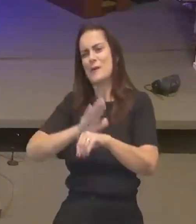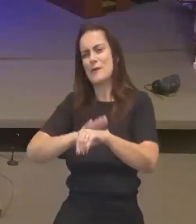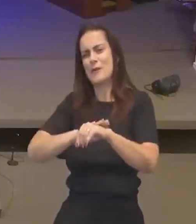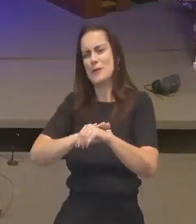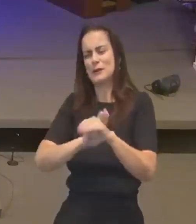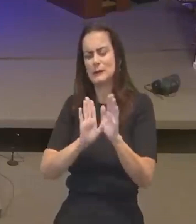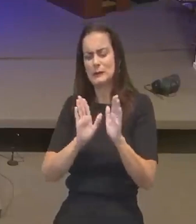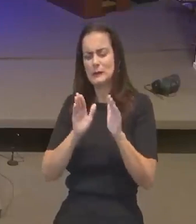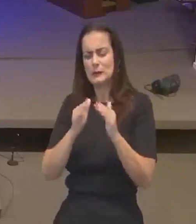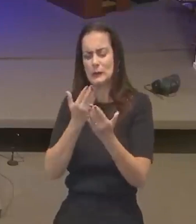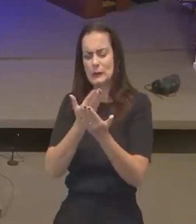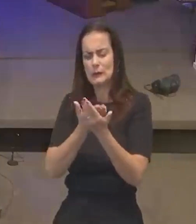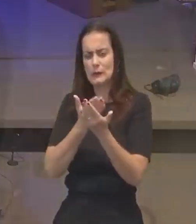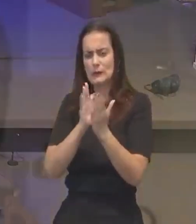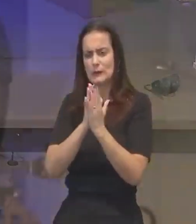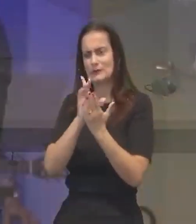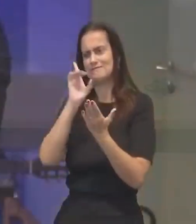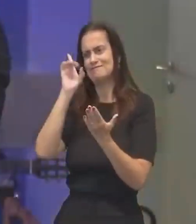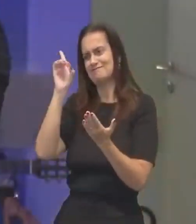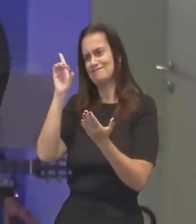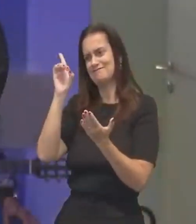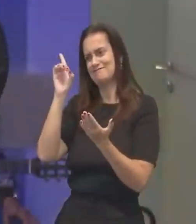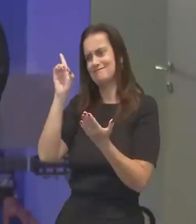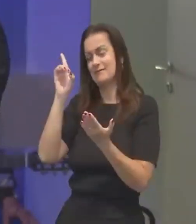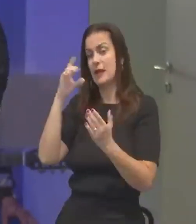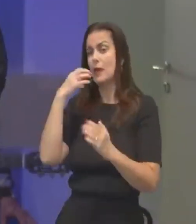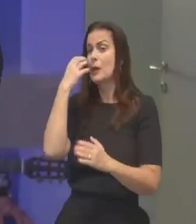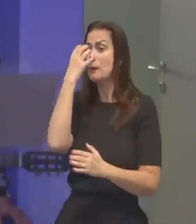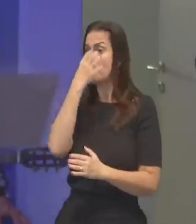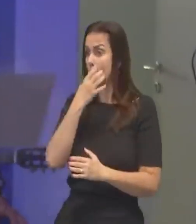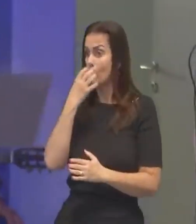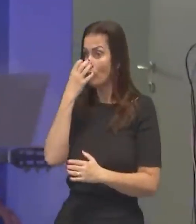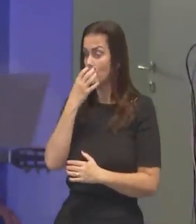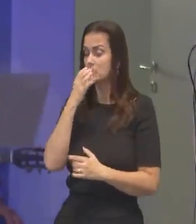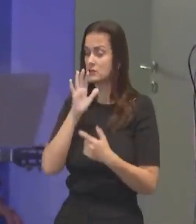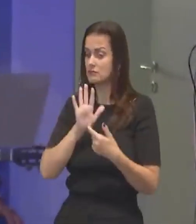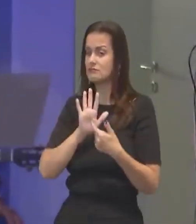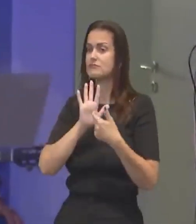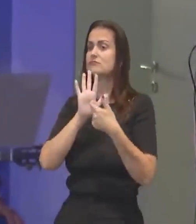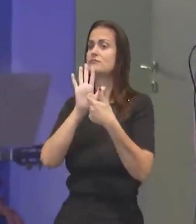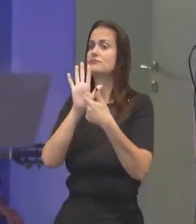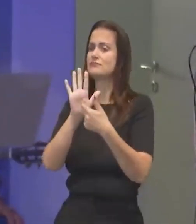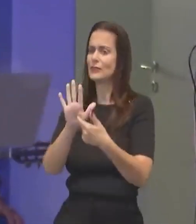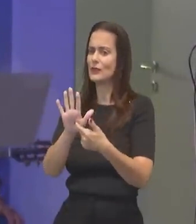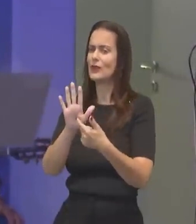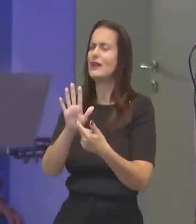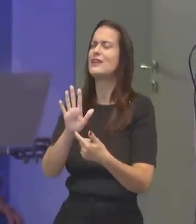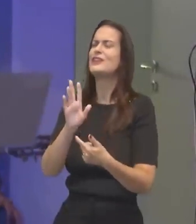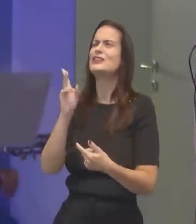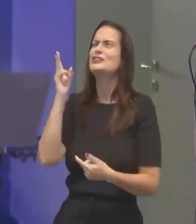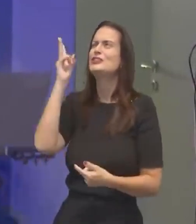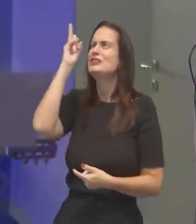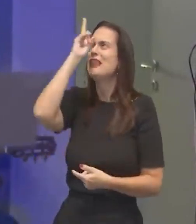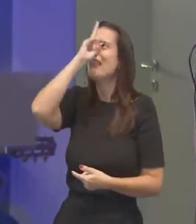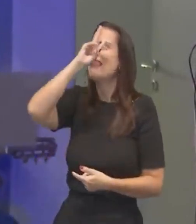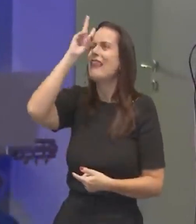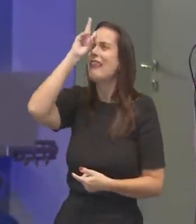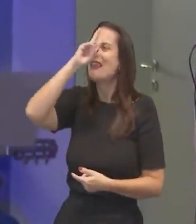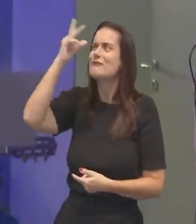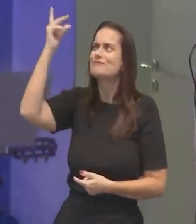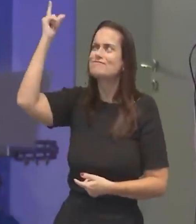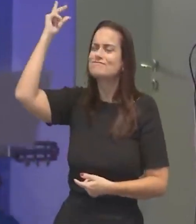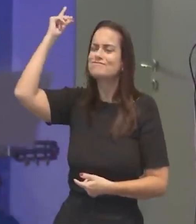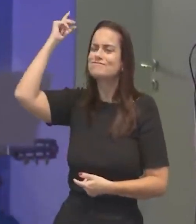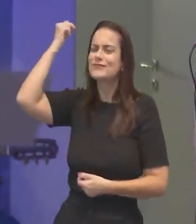Sua Palavra. E essa canção, esse hino, me leva de volta, me transporta